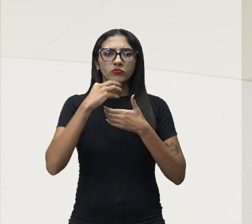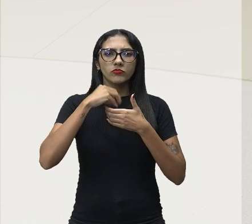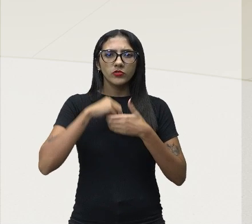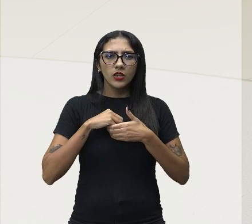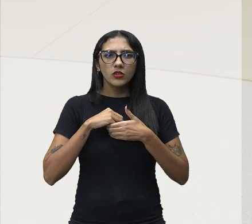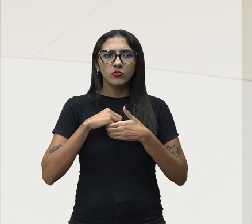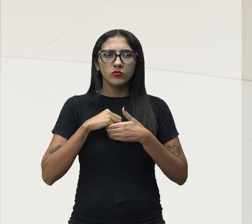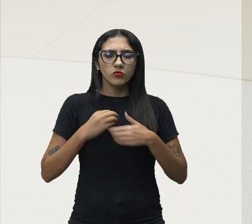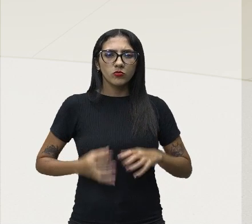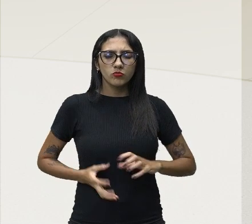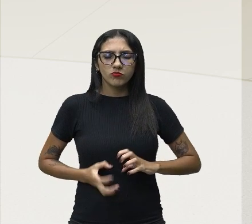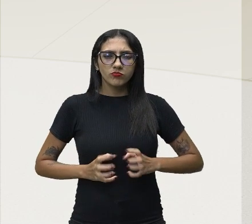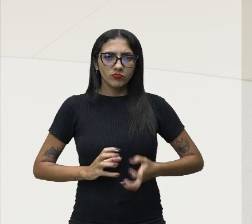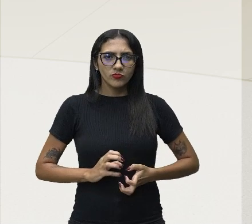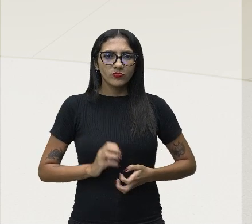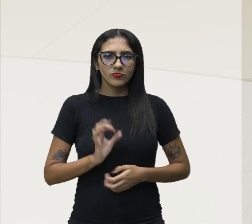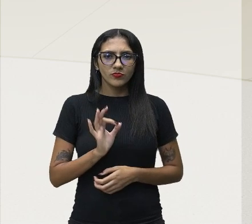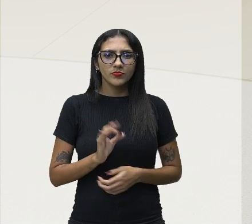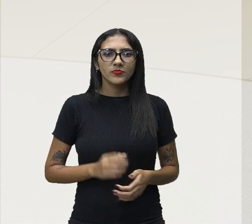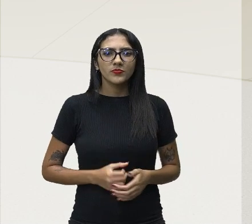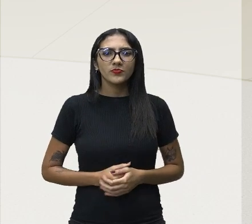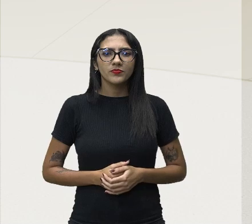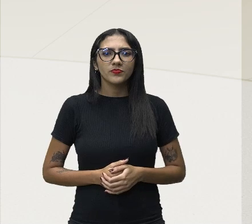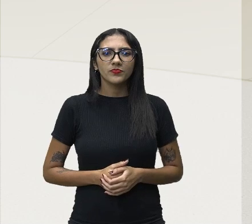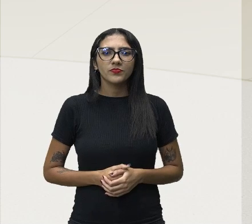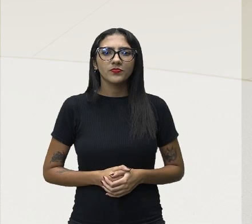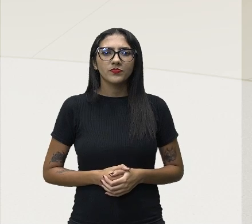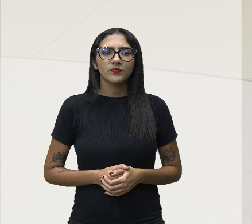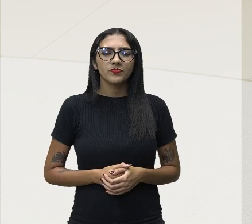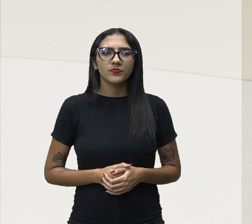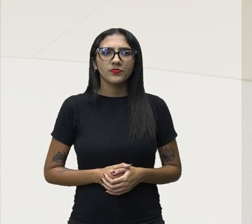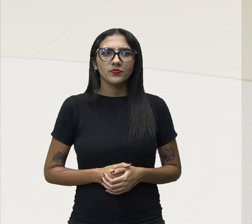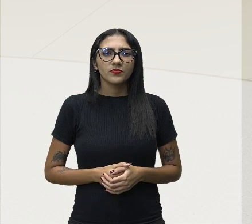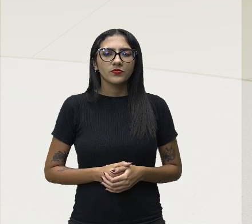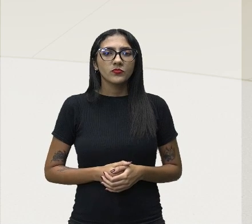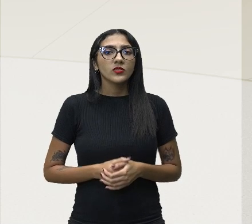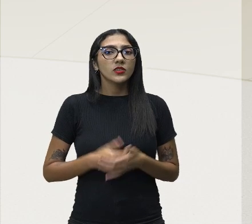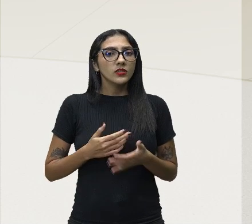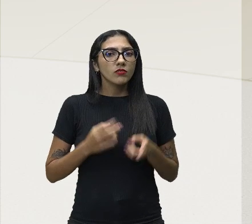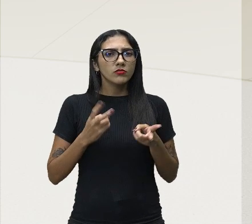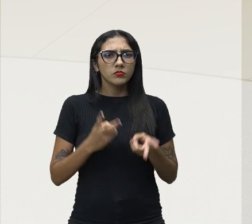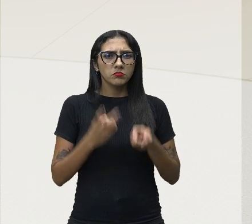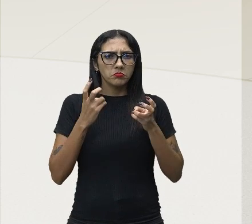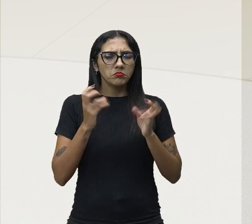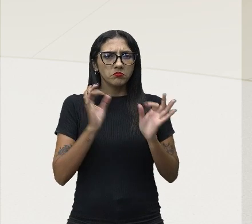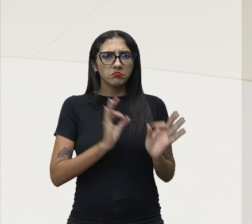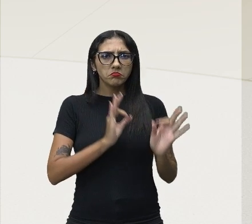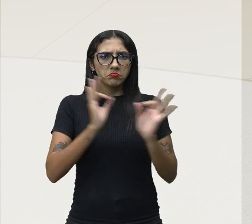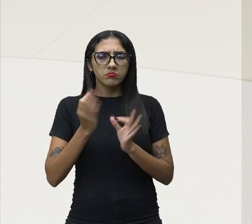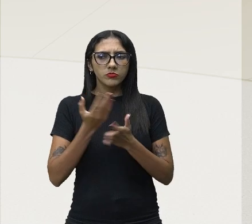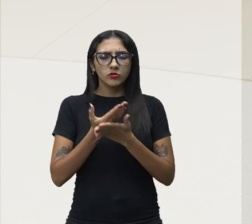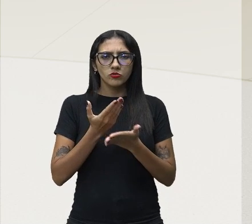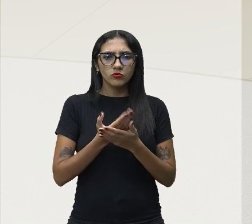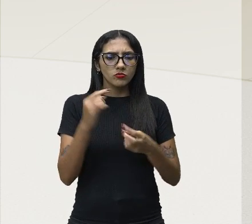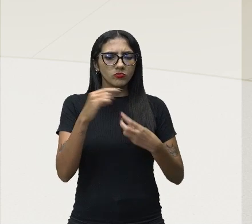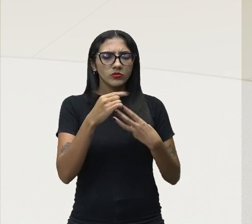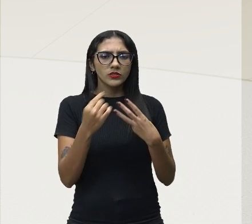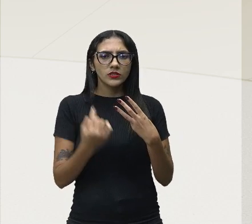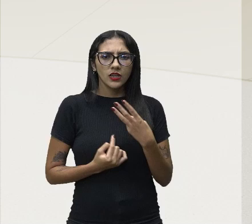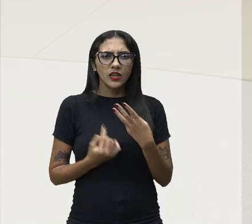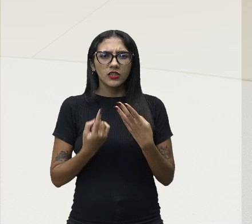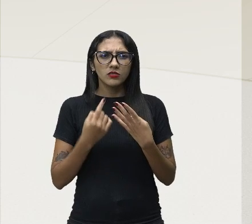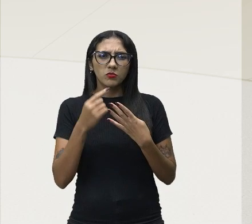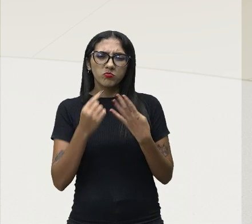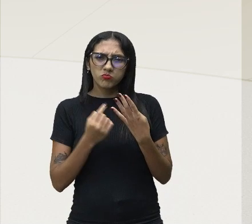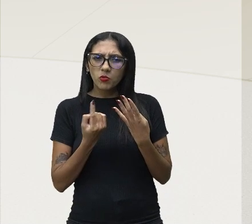sistema digestório. Tá bom? Então, podemos observar aí na nossa aula 3 tipos de sistemas, 4